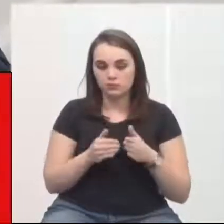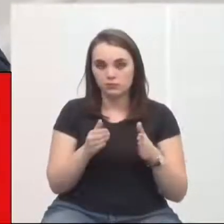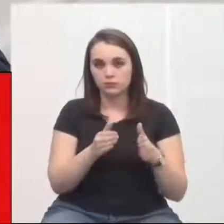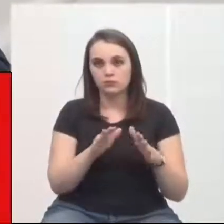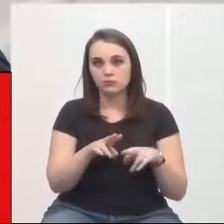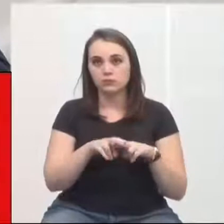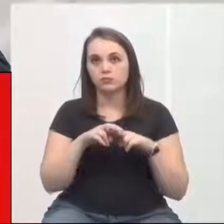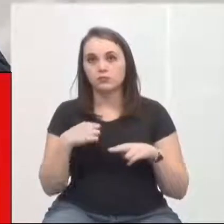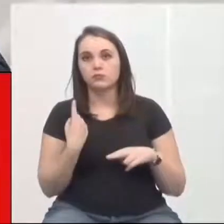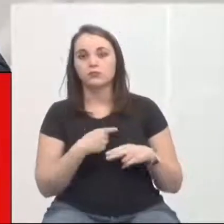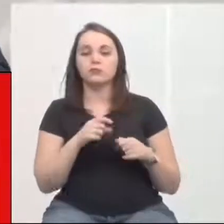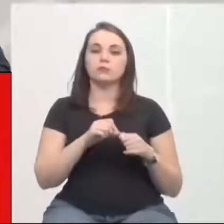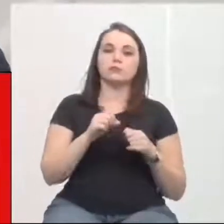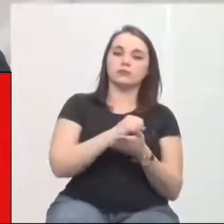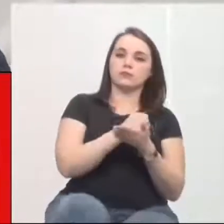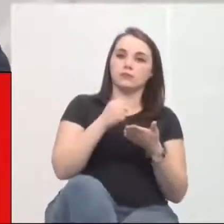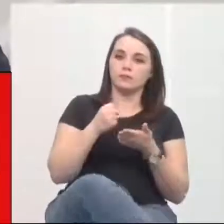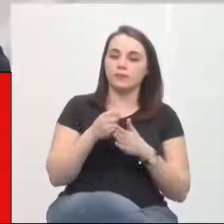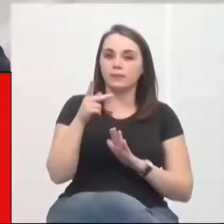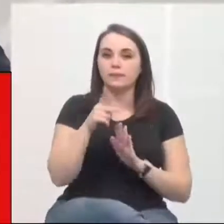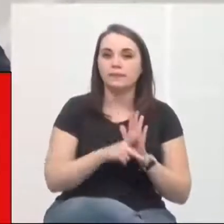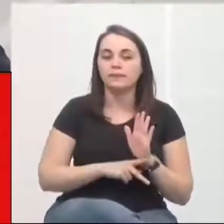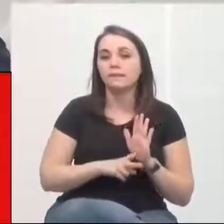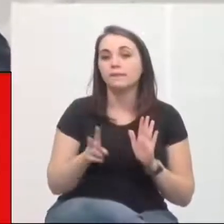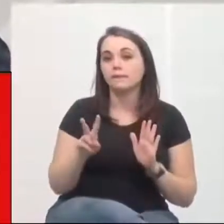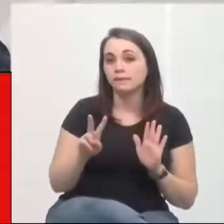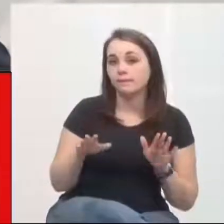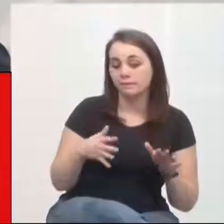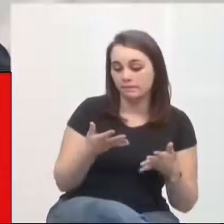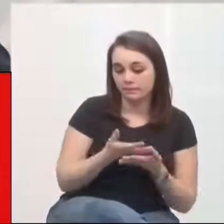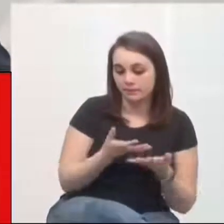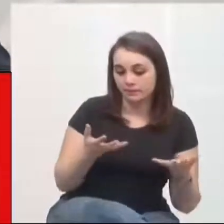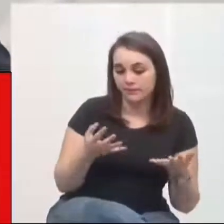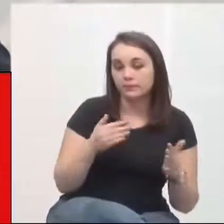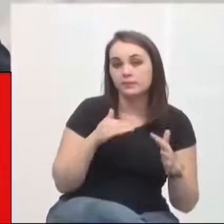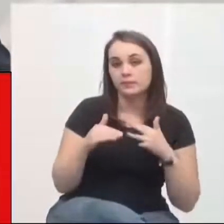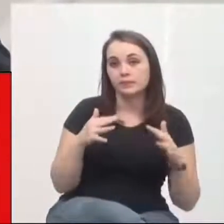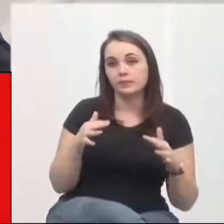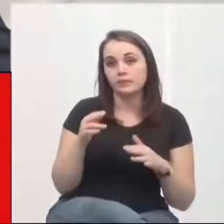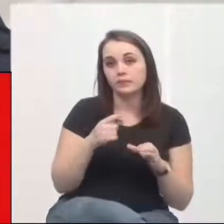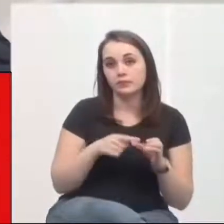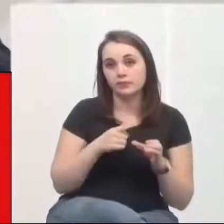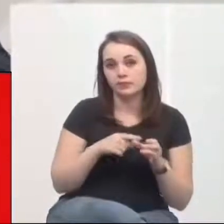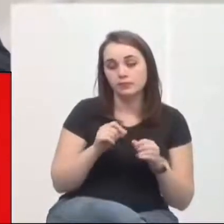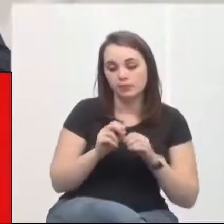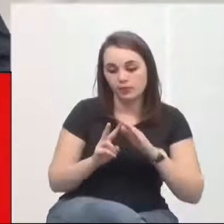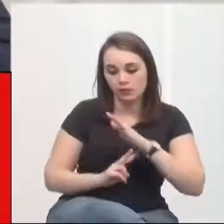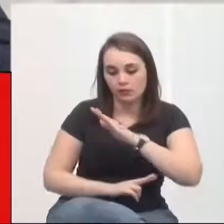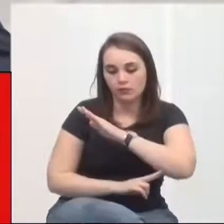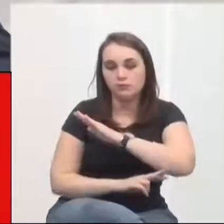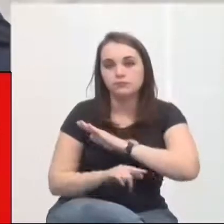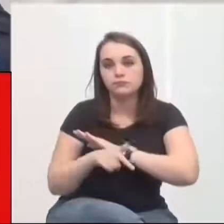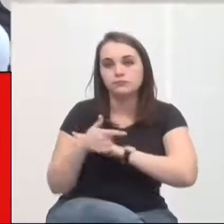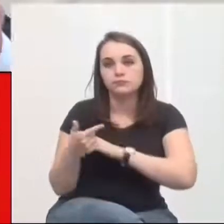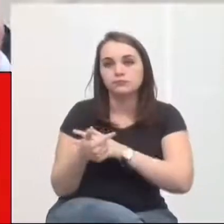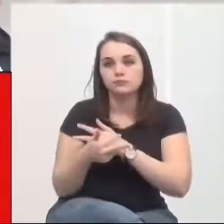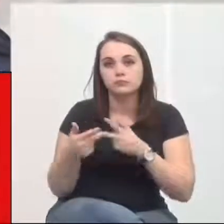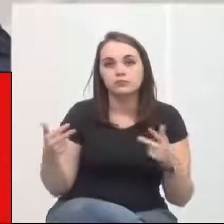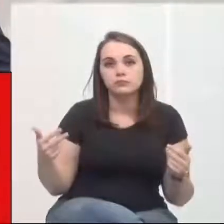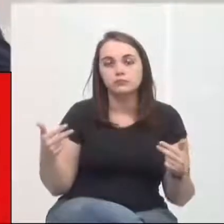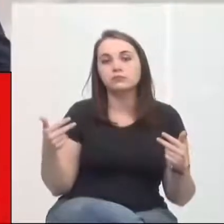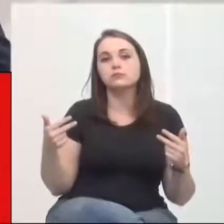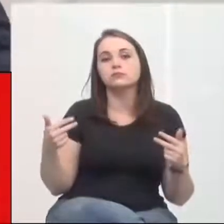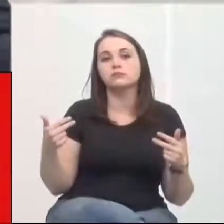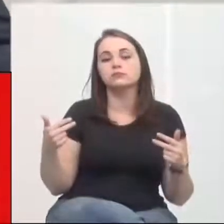que nós contratamos esse projeto. Vereador Zário, da mesma forma, a mobilidade urbana, de fazer viadutos ou trincheiras, seja o